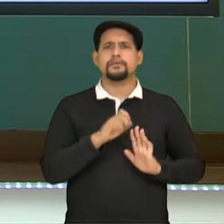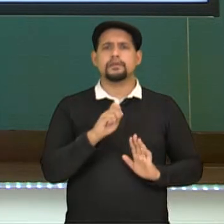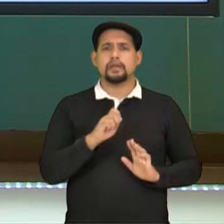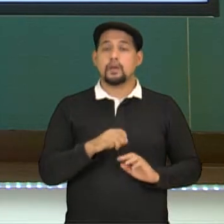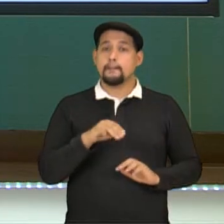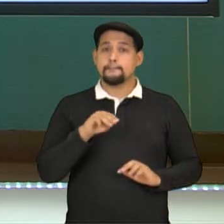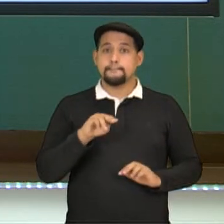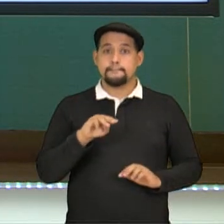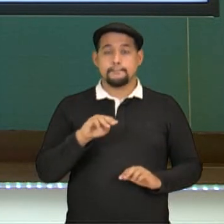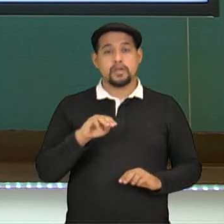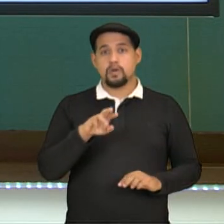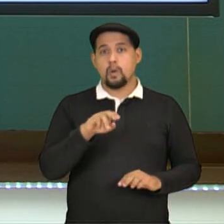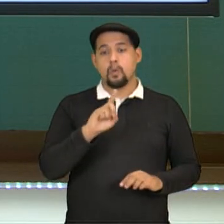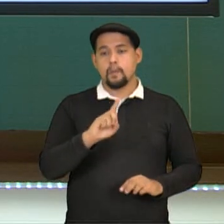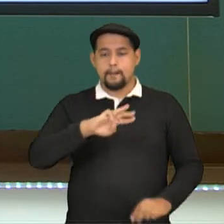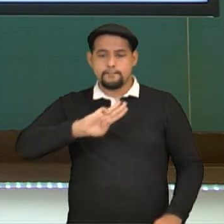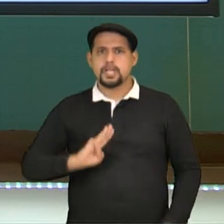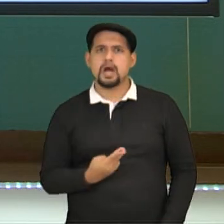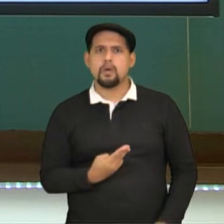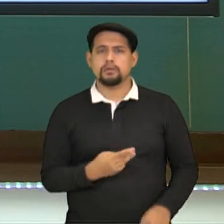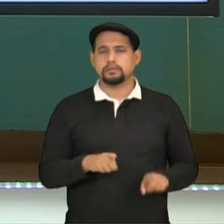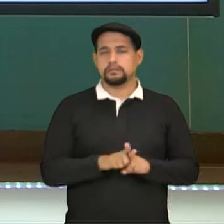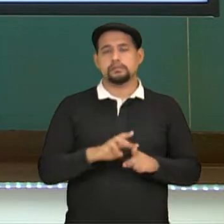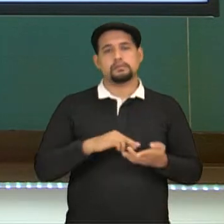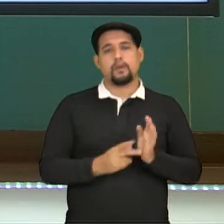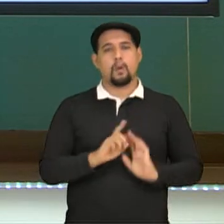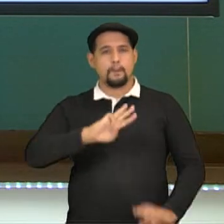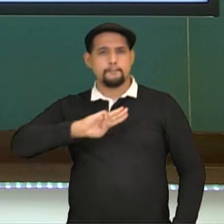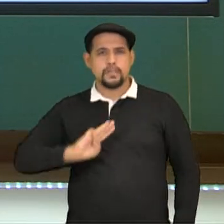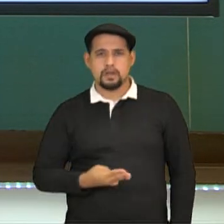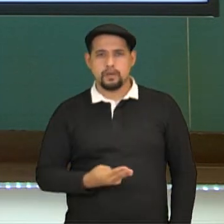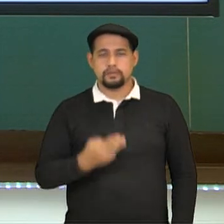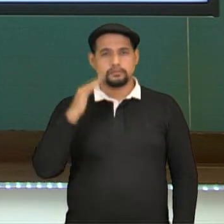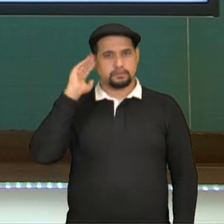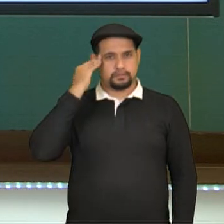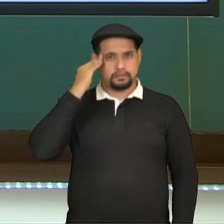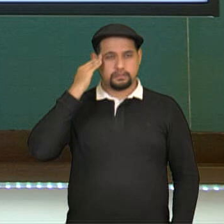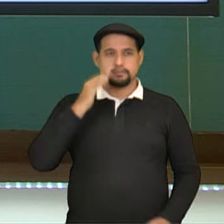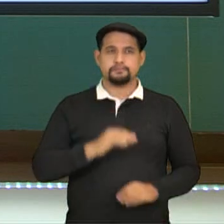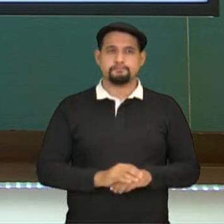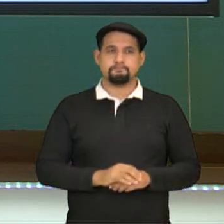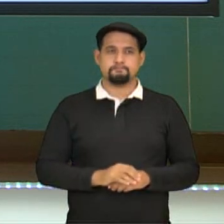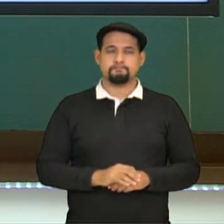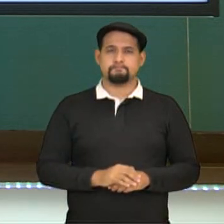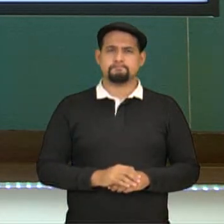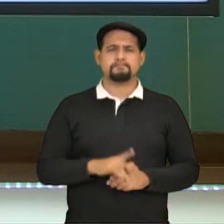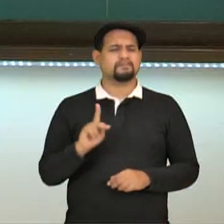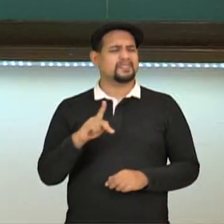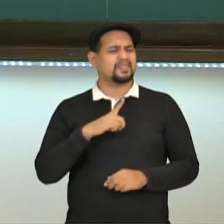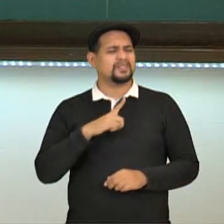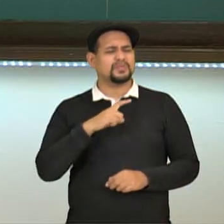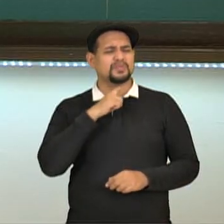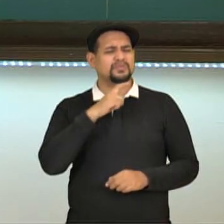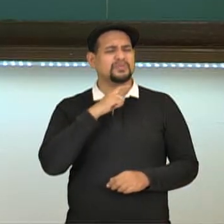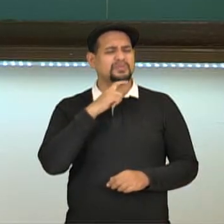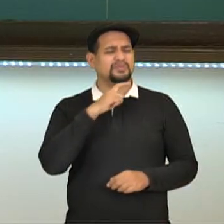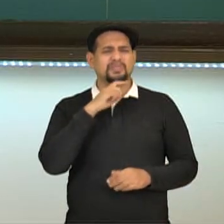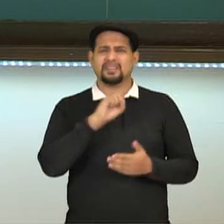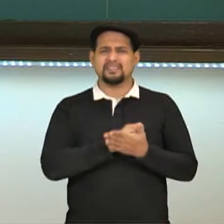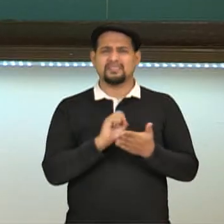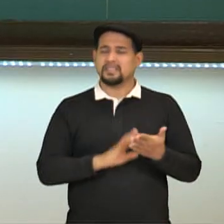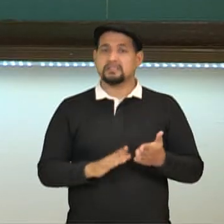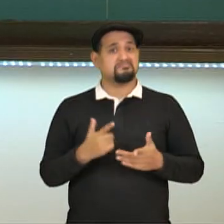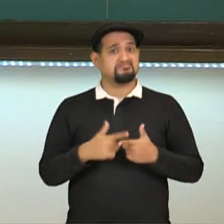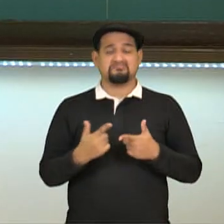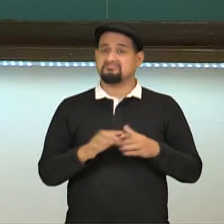unidade de milhão, então vale como 1 milhão, tudo bem? Muito bem. Professor, eu tive um pouco de dúvida nesse exercício, não